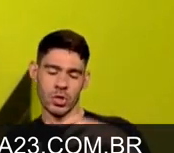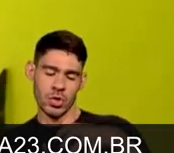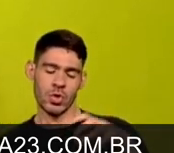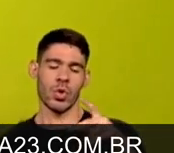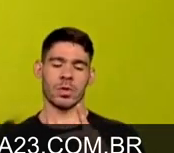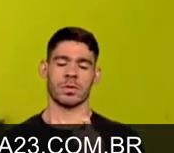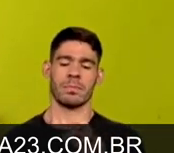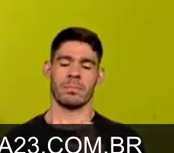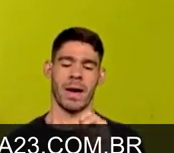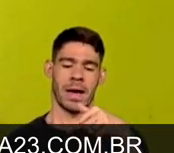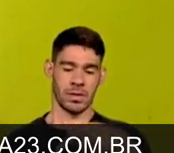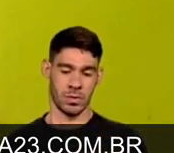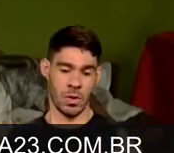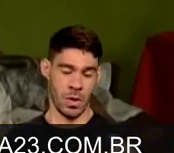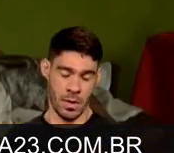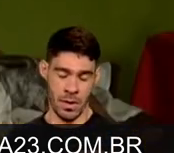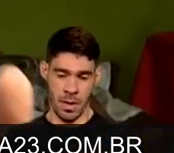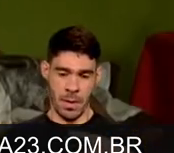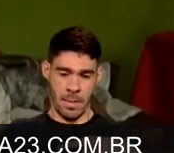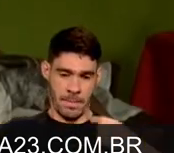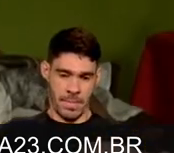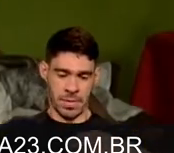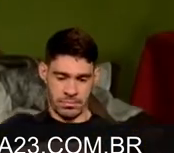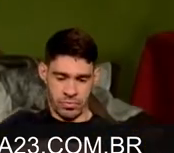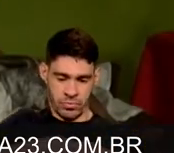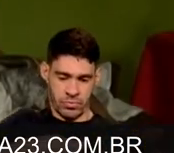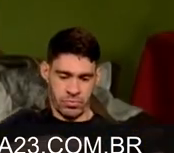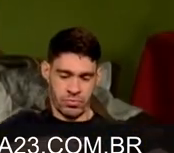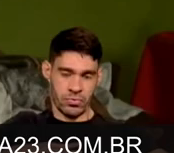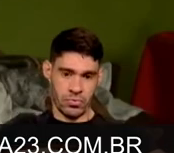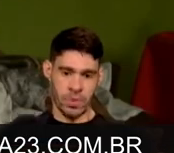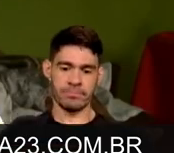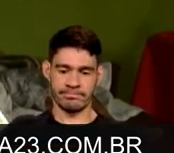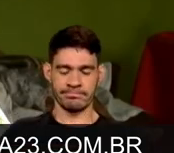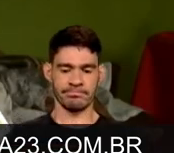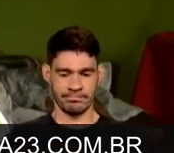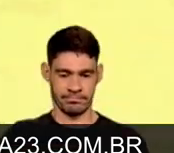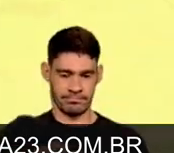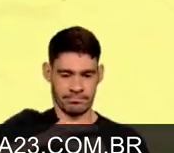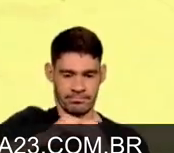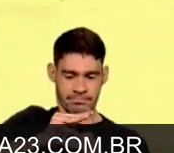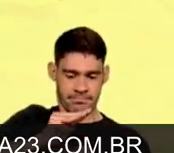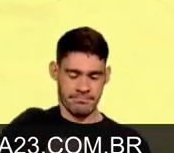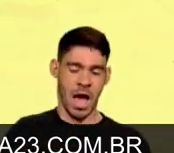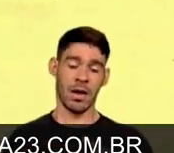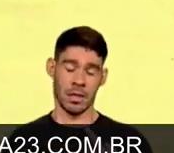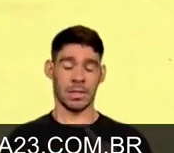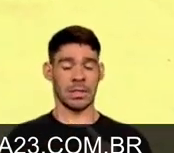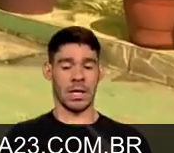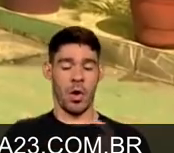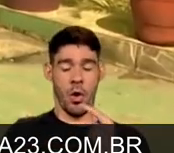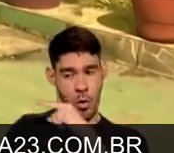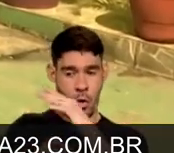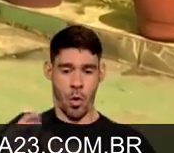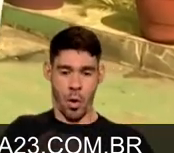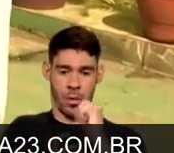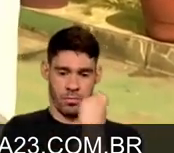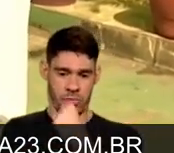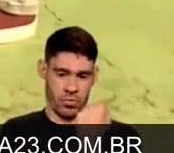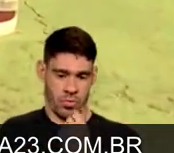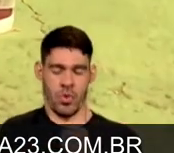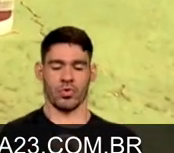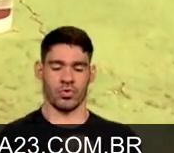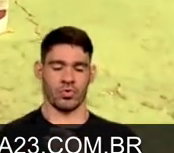sempre sinalizado com mudanças do nível. Ainda segundo o fisioterapeuta João